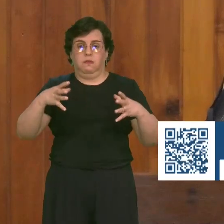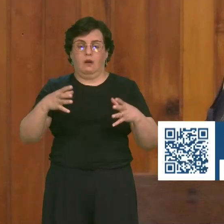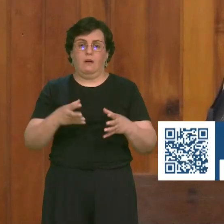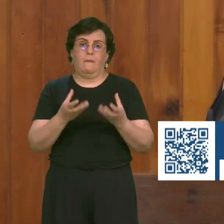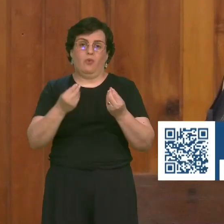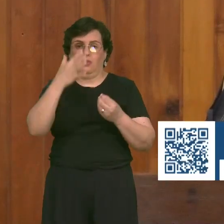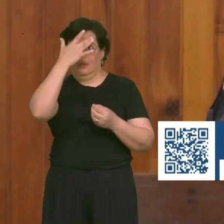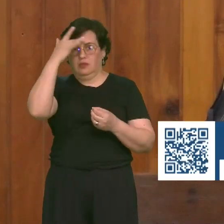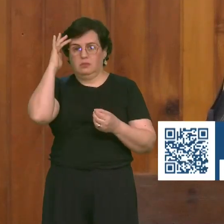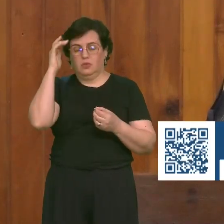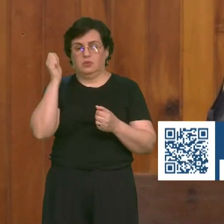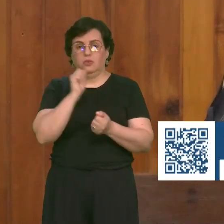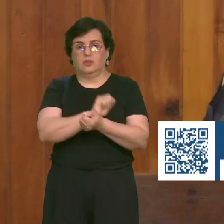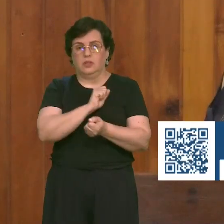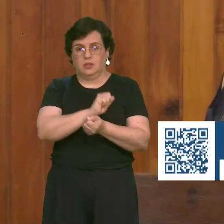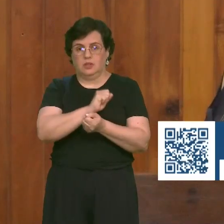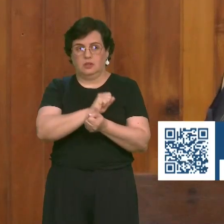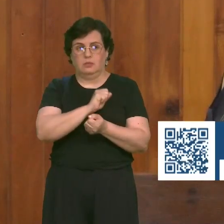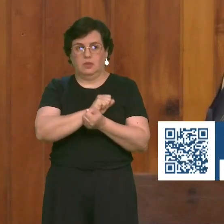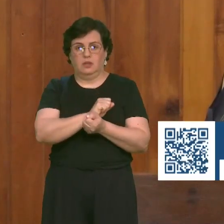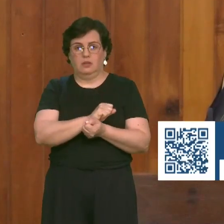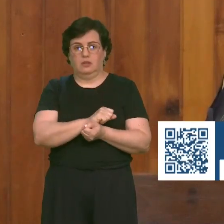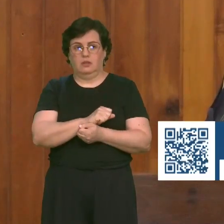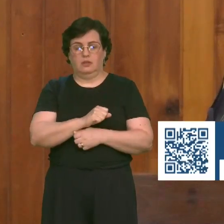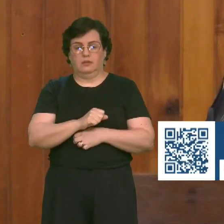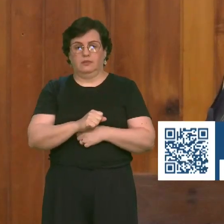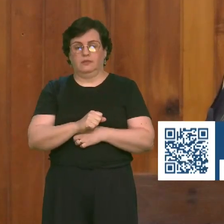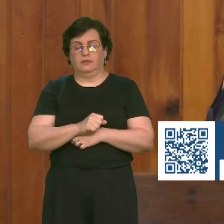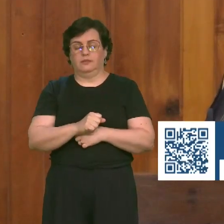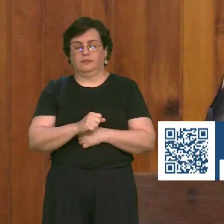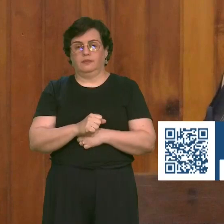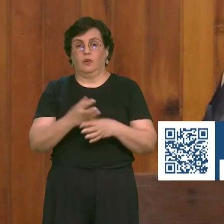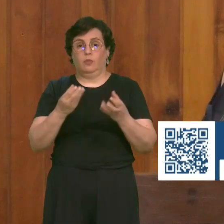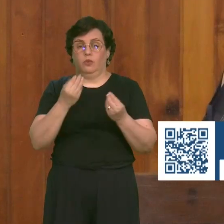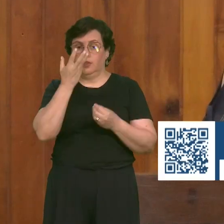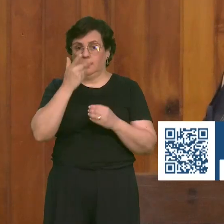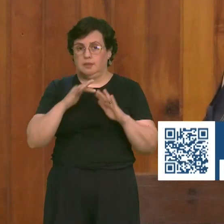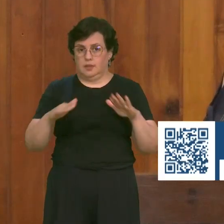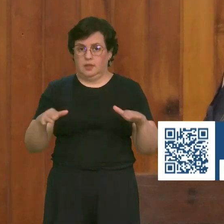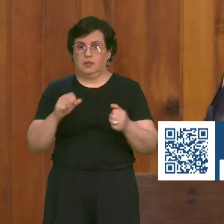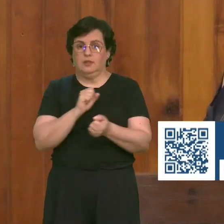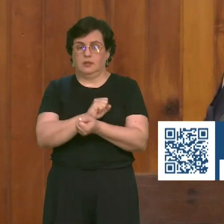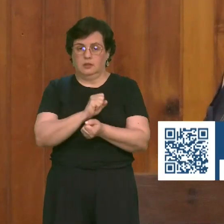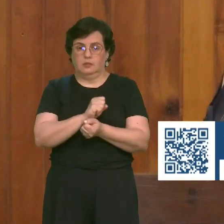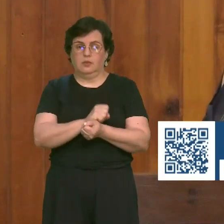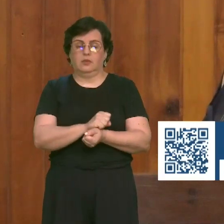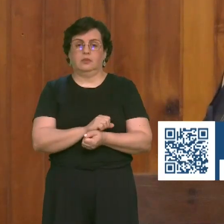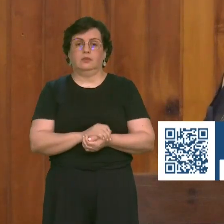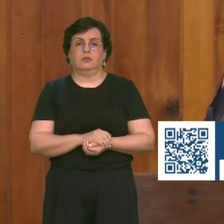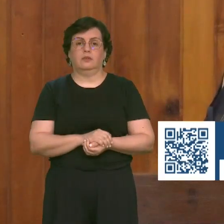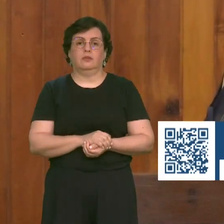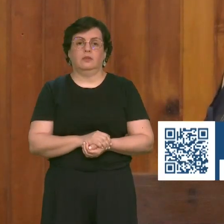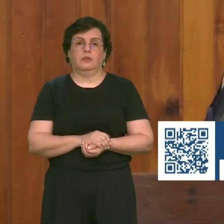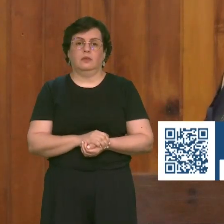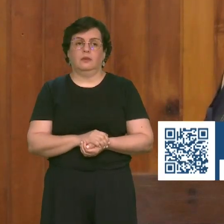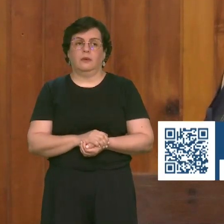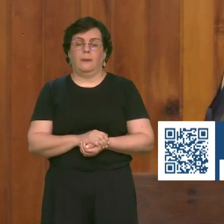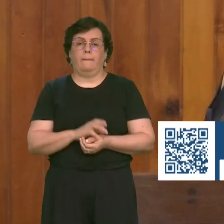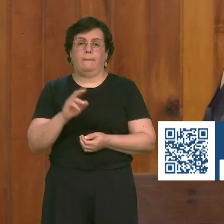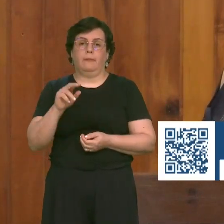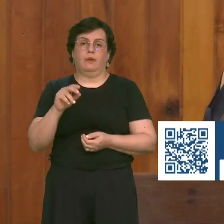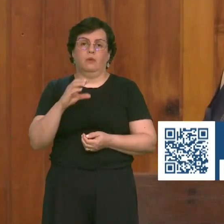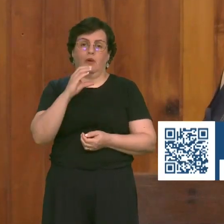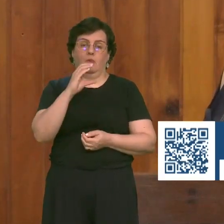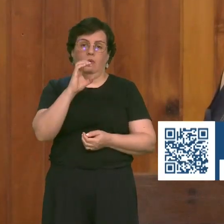a demora no atendimento dos pacientes infantis a que considera no artigo 7